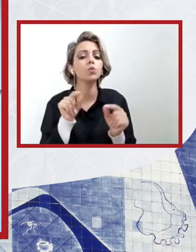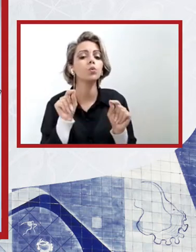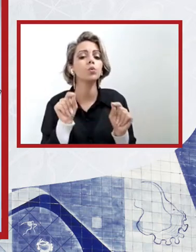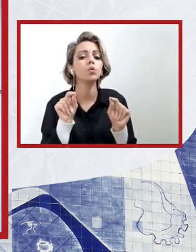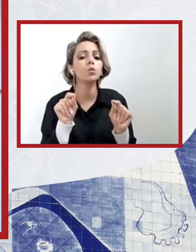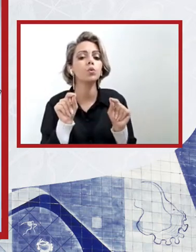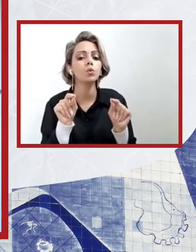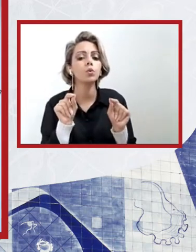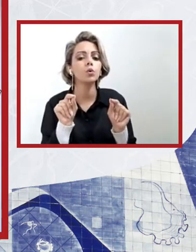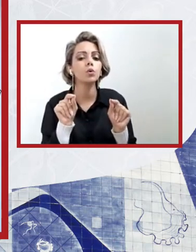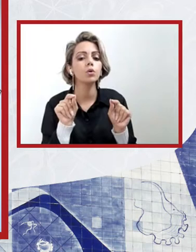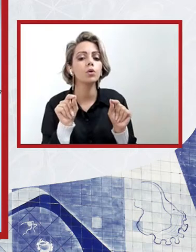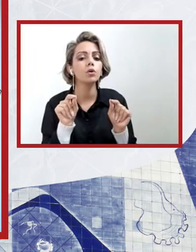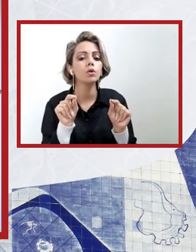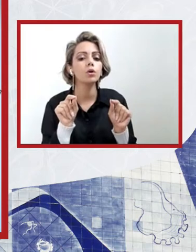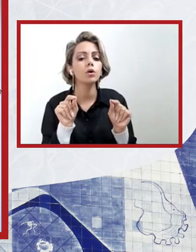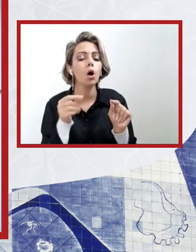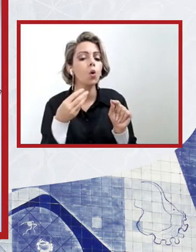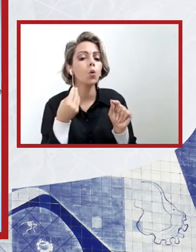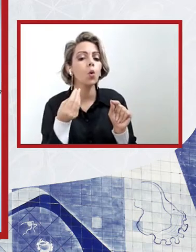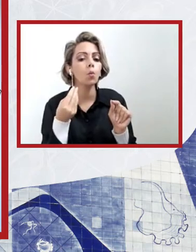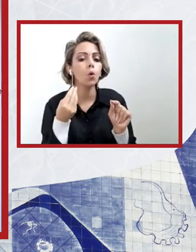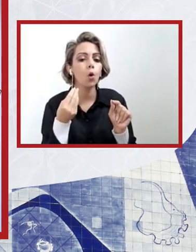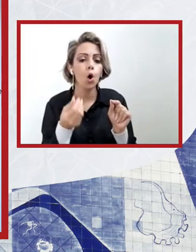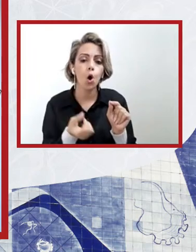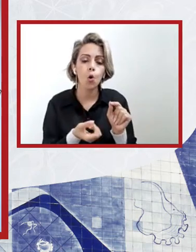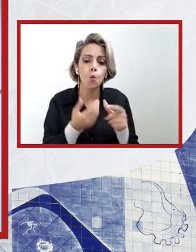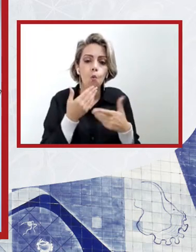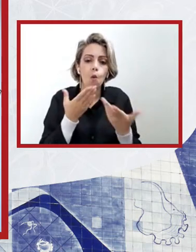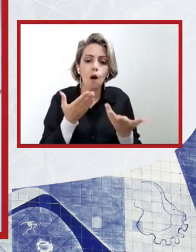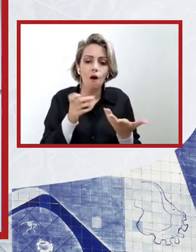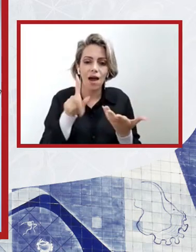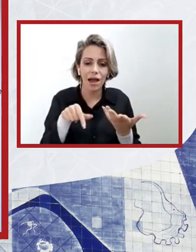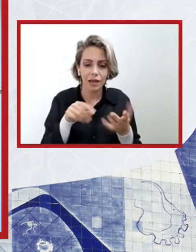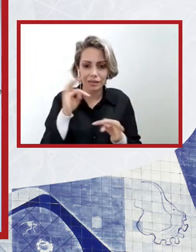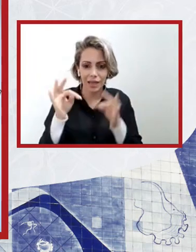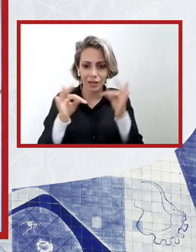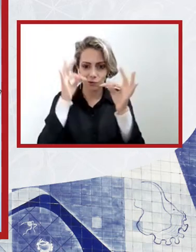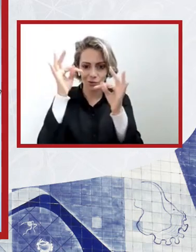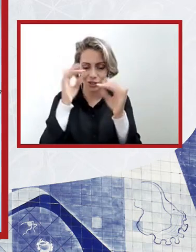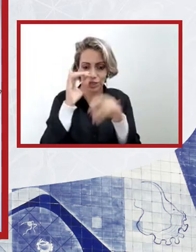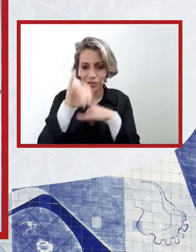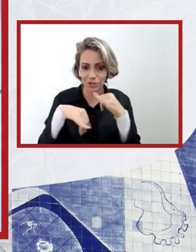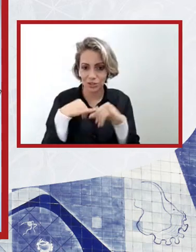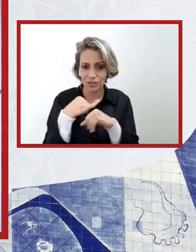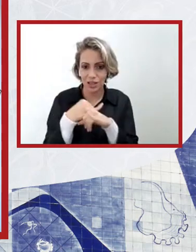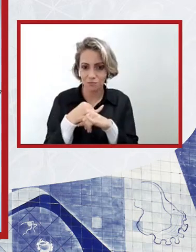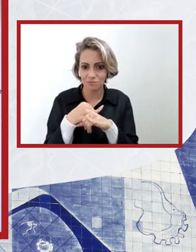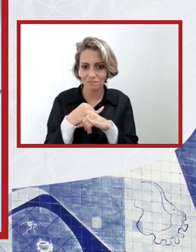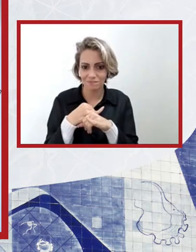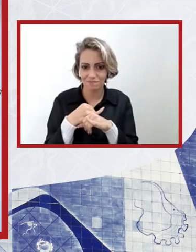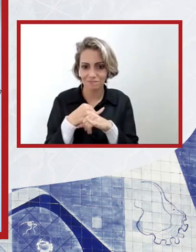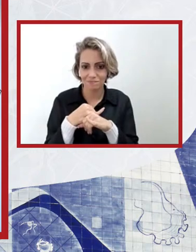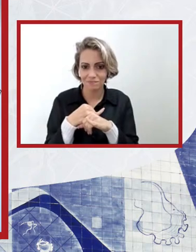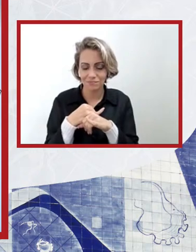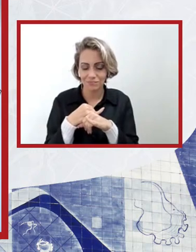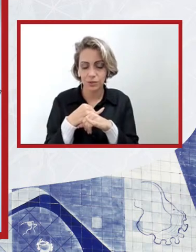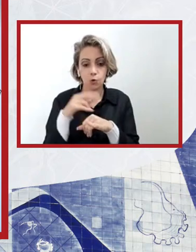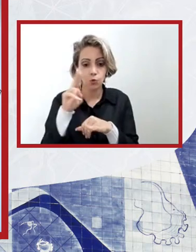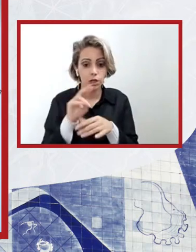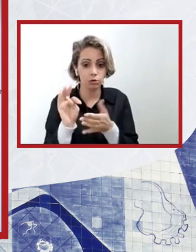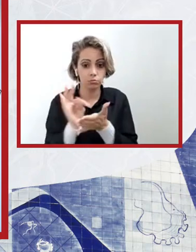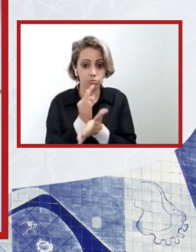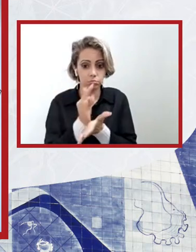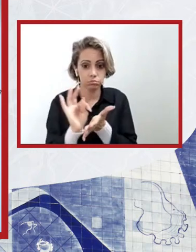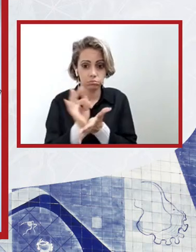né, e quais tecnologias digitais por meio da tecnologia assistiva, né,